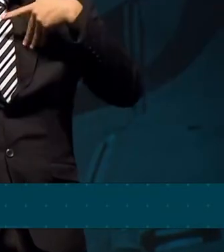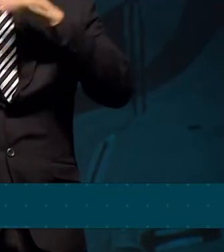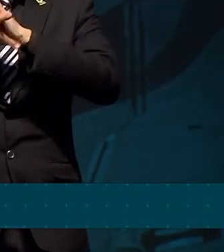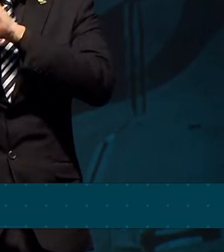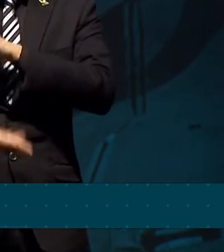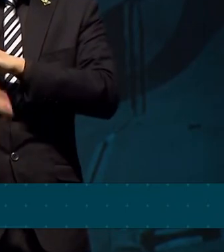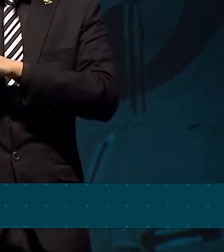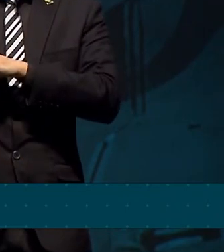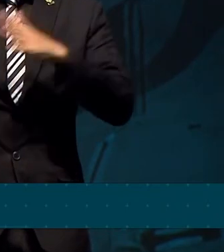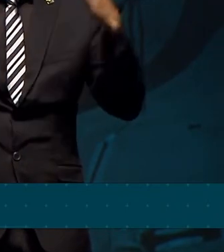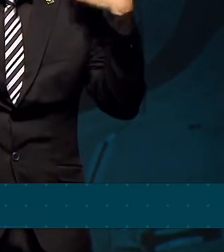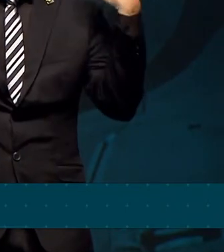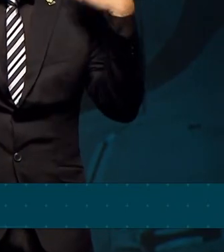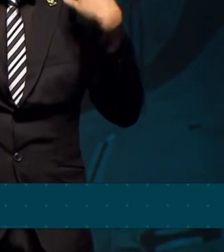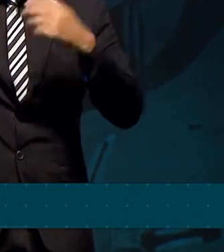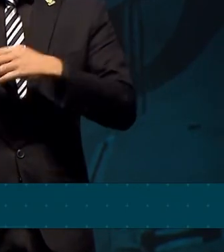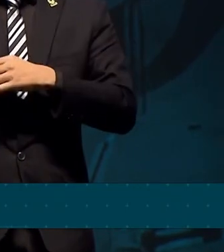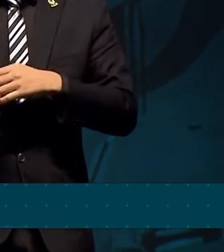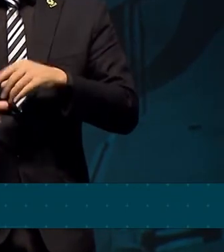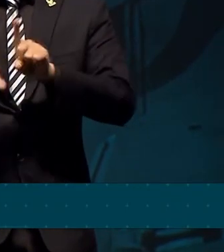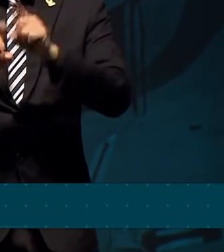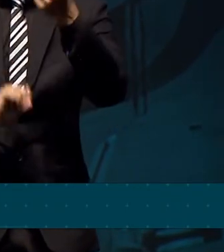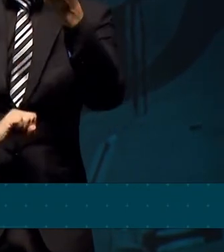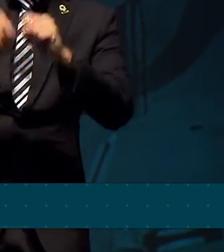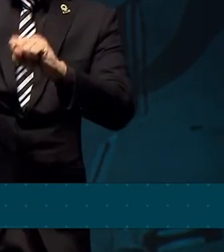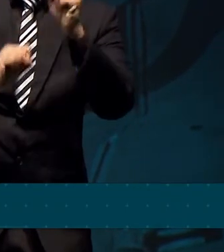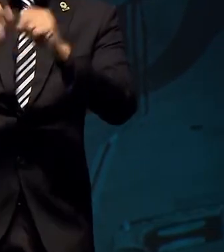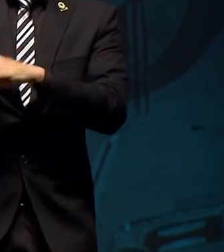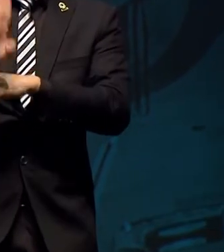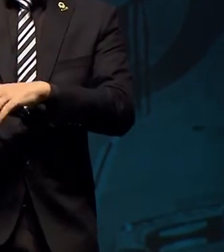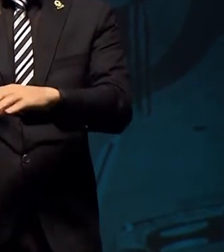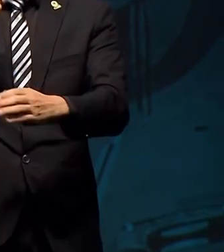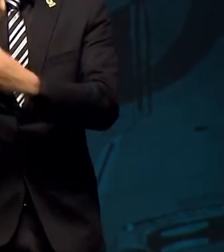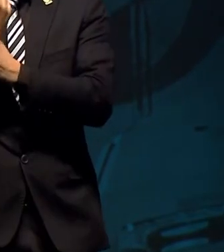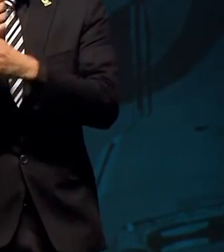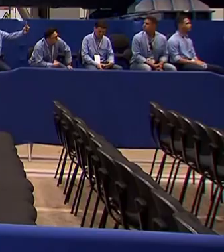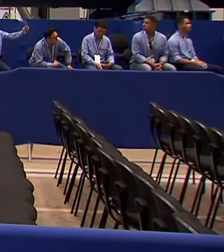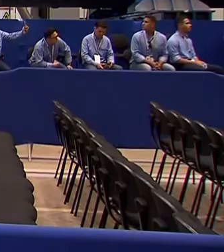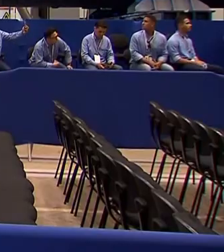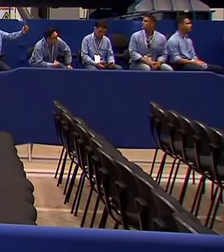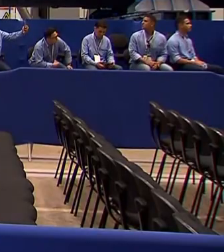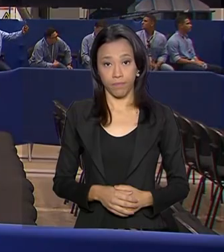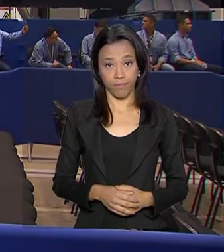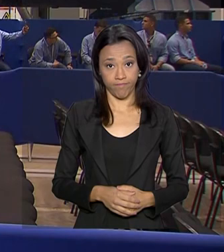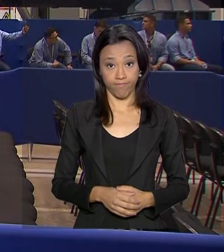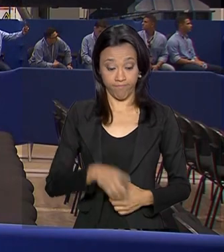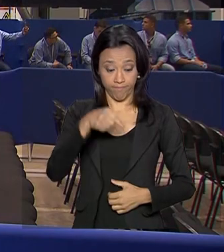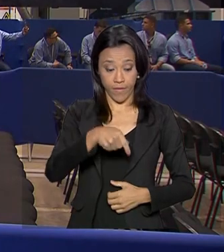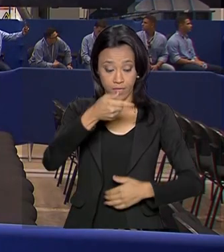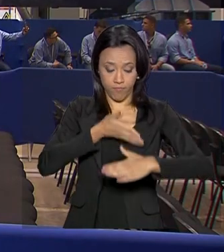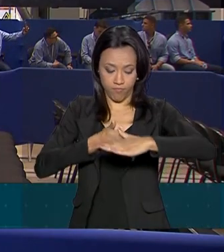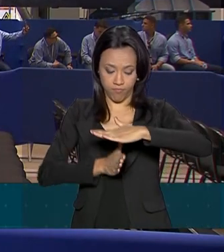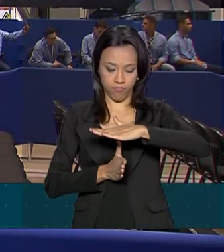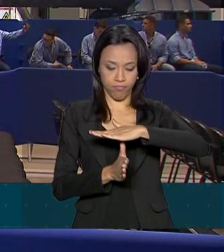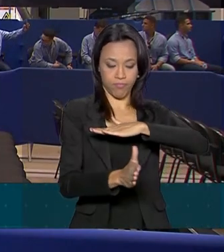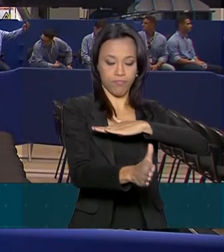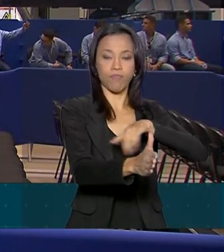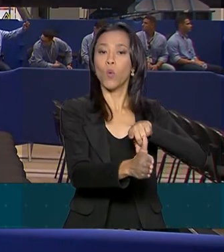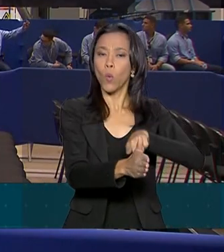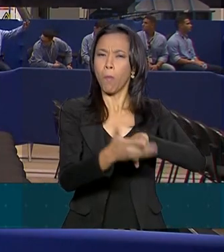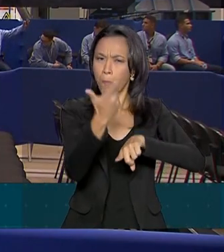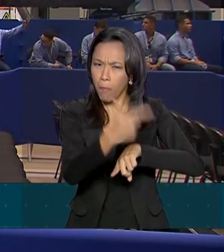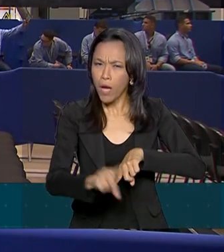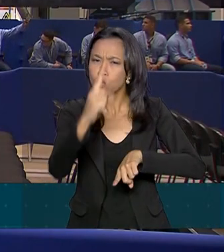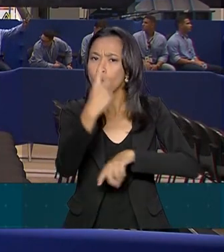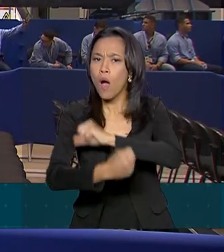Brasil, para a indústria nacional de defesa e para todos os brasileiros. O Humaitá vai passar mais um ano em período de